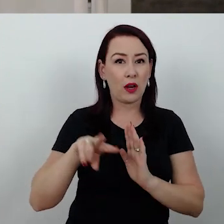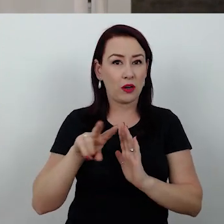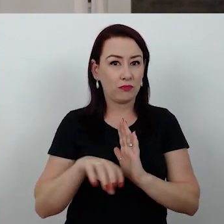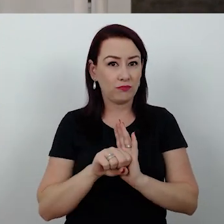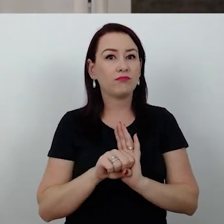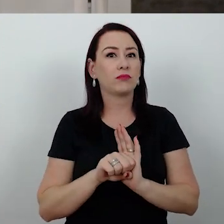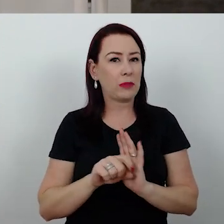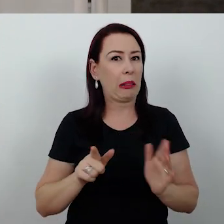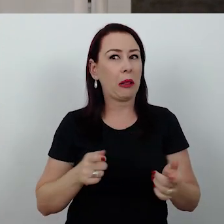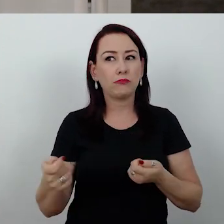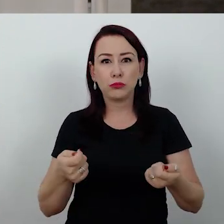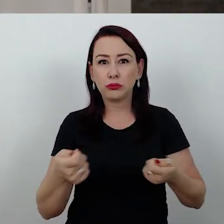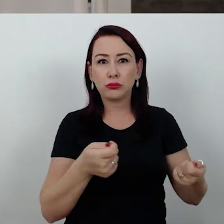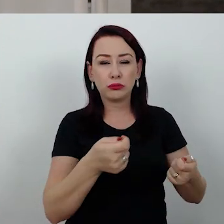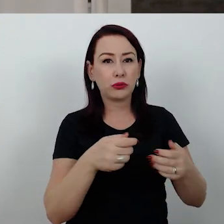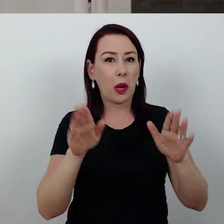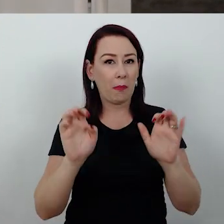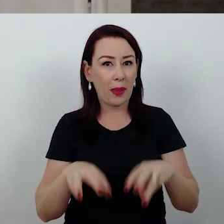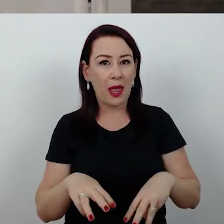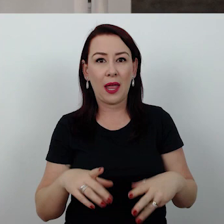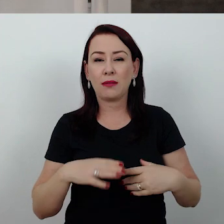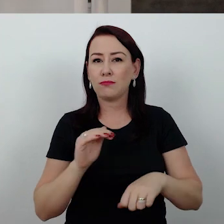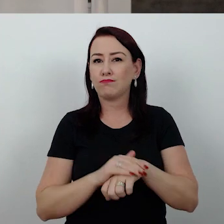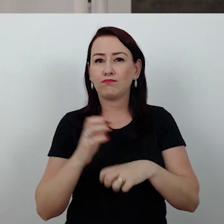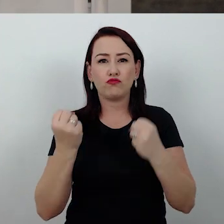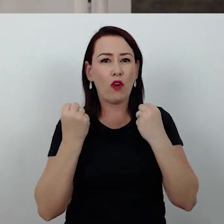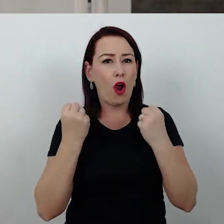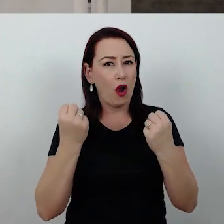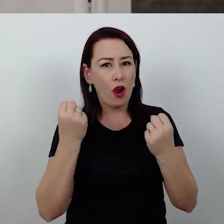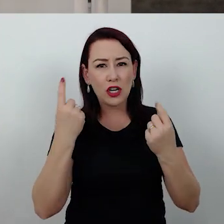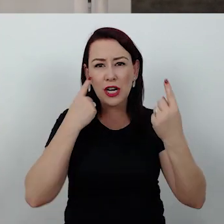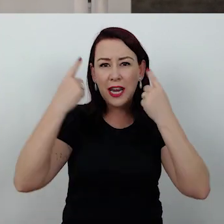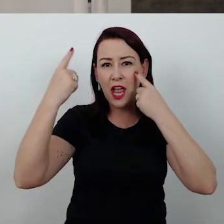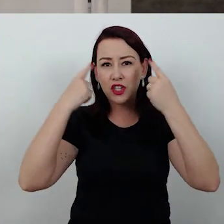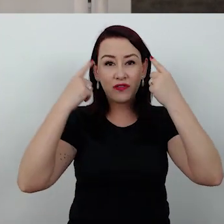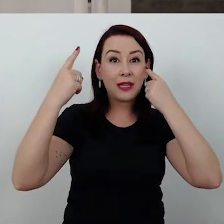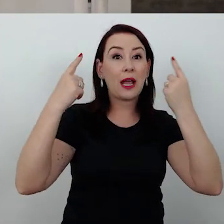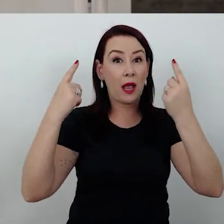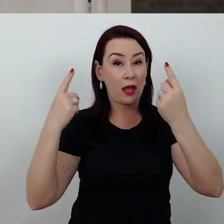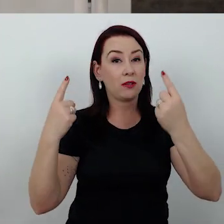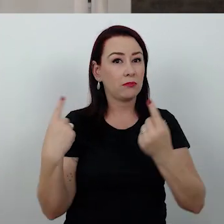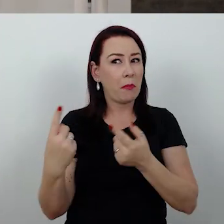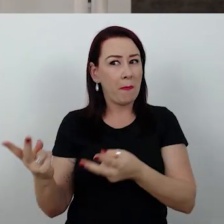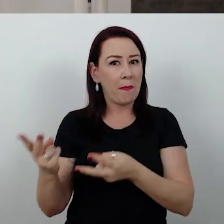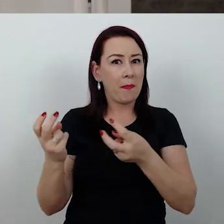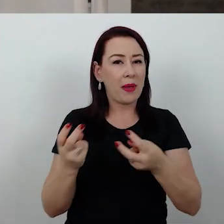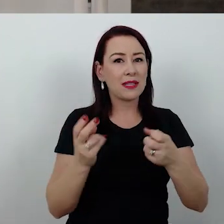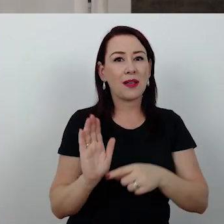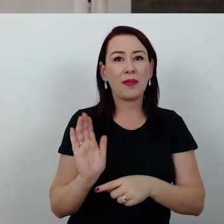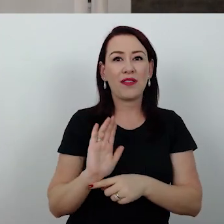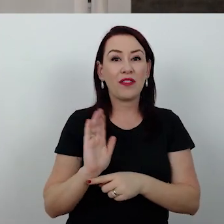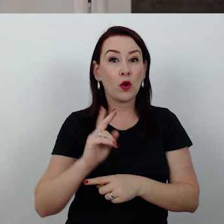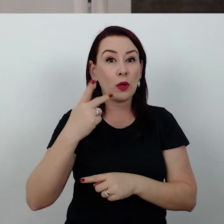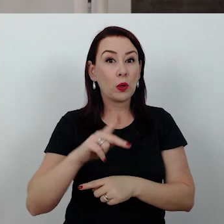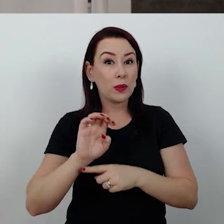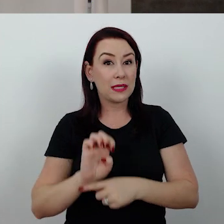setor audiovisual era um setor articulado, era um setor que tinha muita potência criativa. A gente começa a perceber